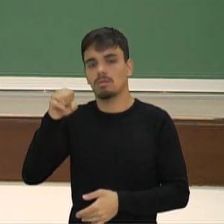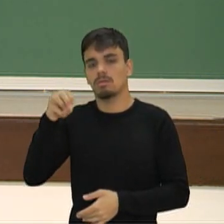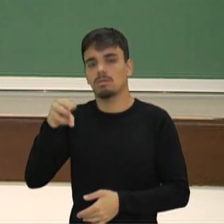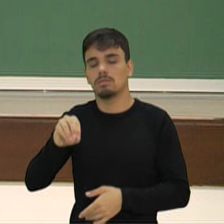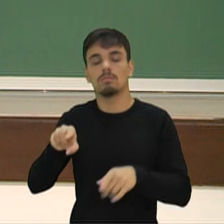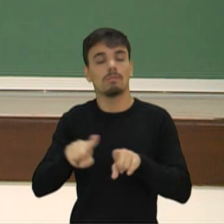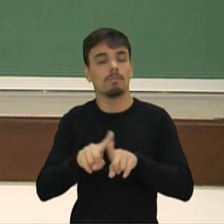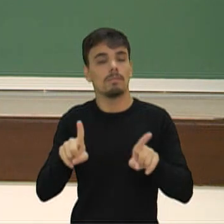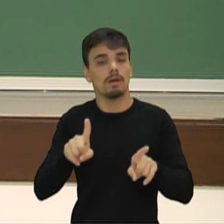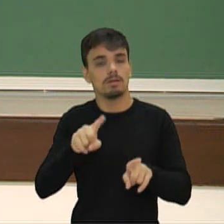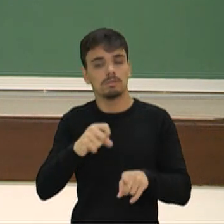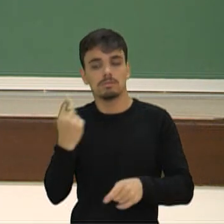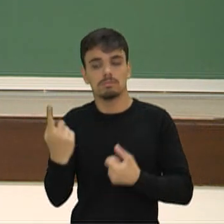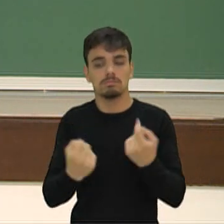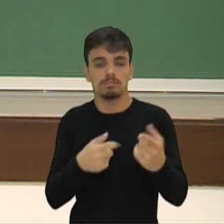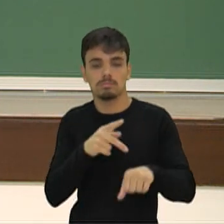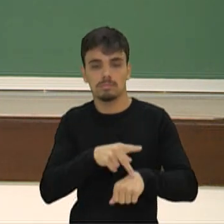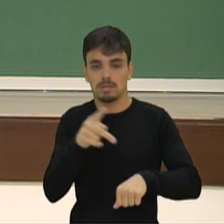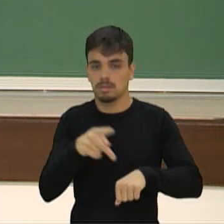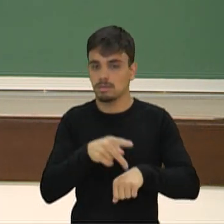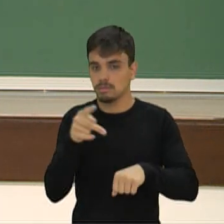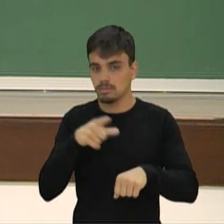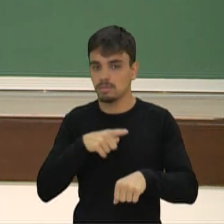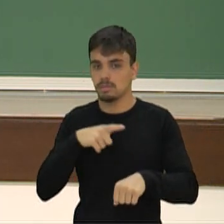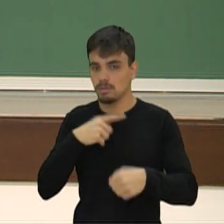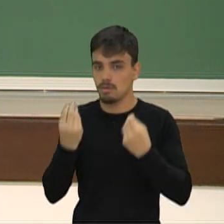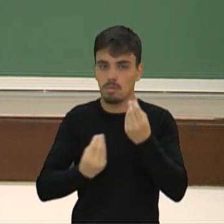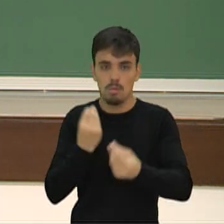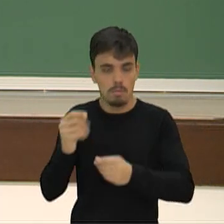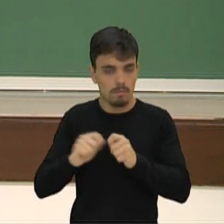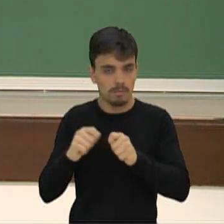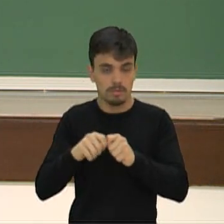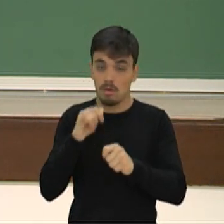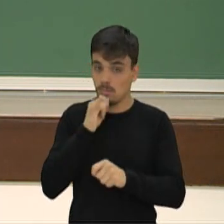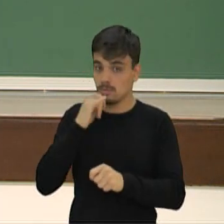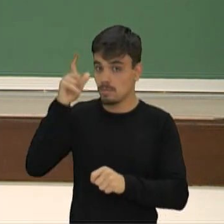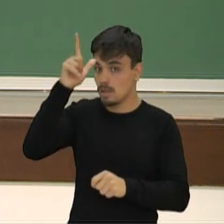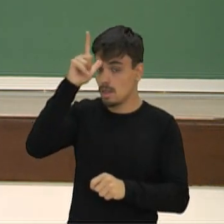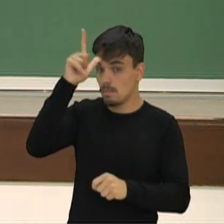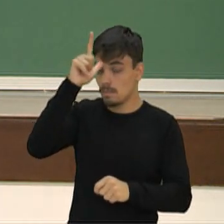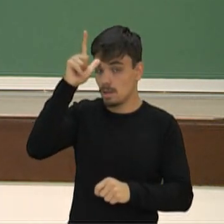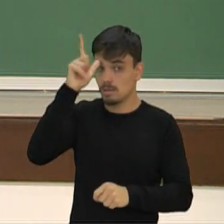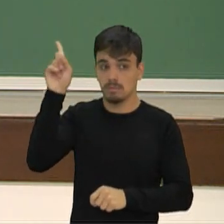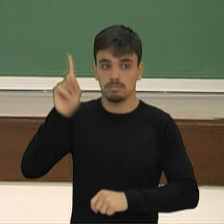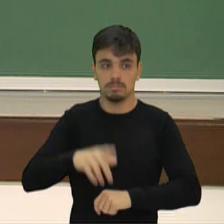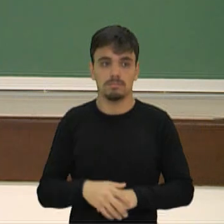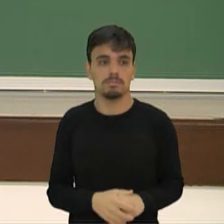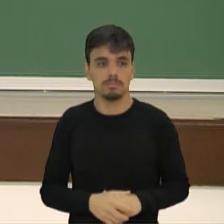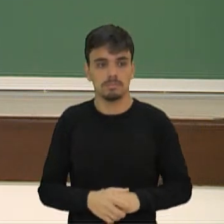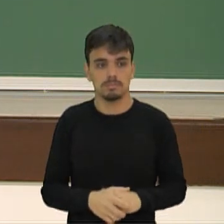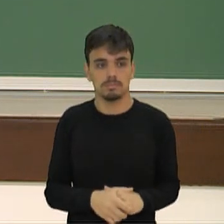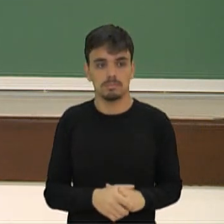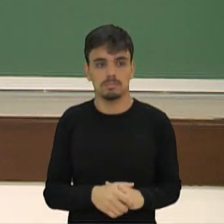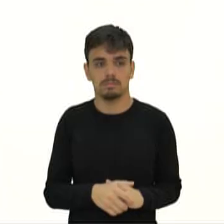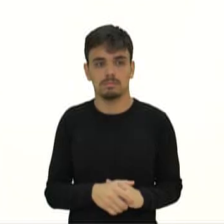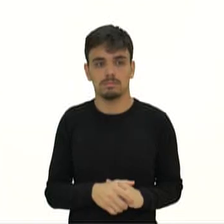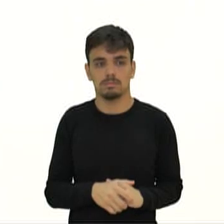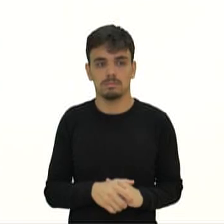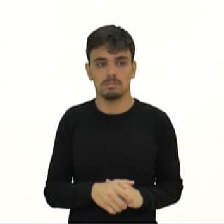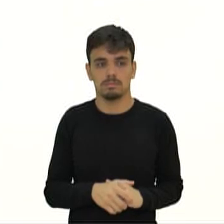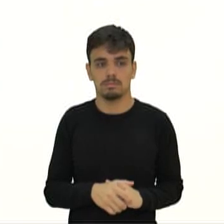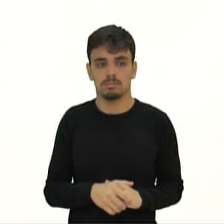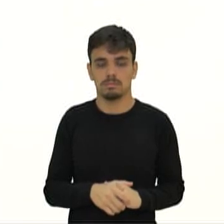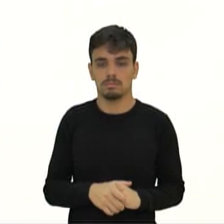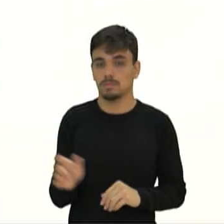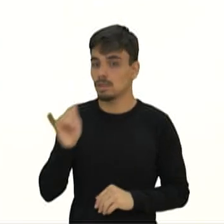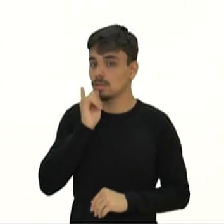outros países você consegue ter essa averiguação. Eu vou trazer exemplos da Alemanha para vocês. Me acompanhe na tela novamente. Esse exemplo da Alemanha